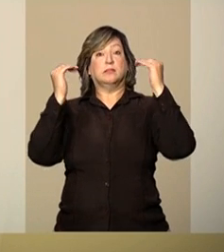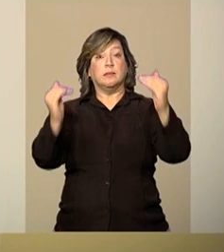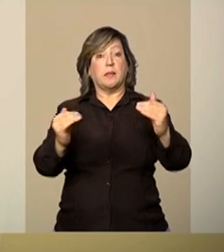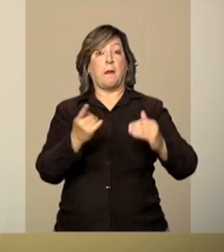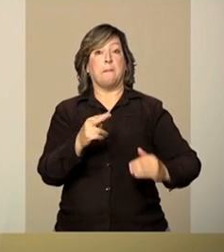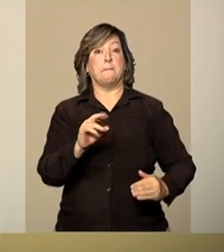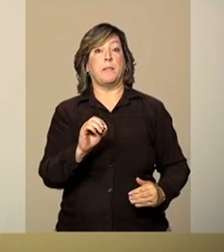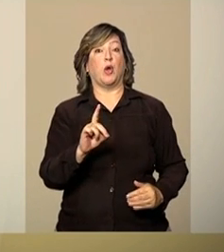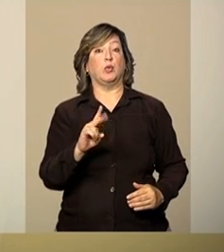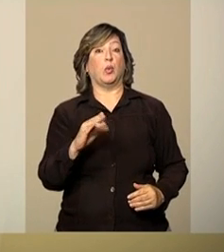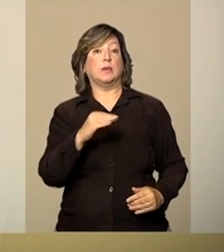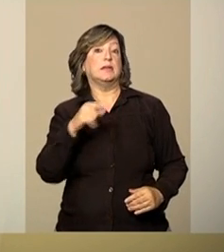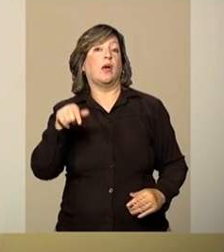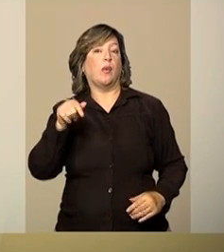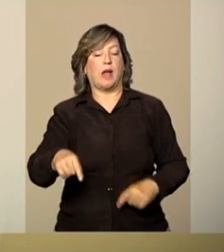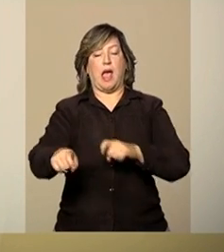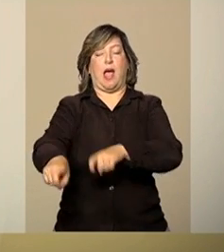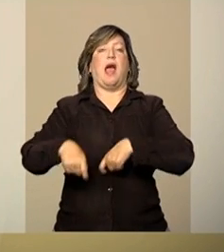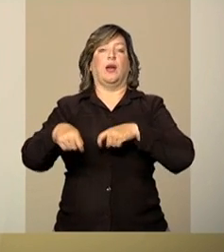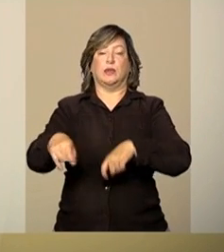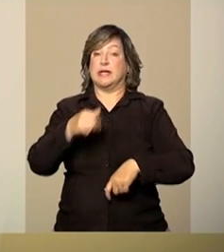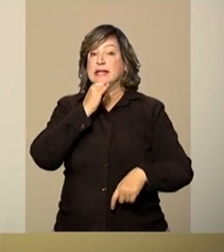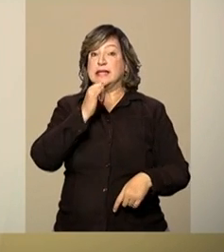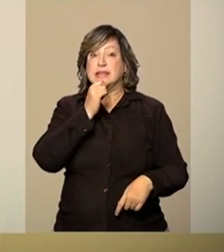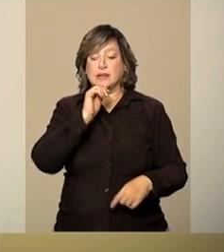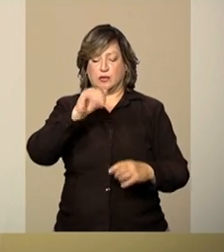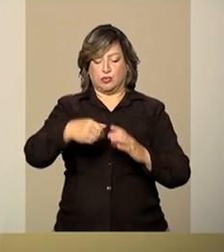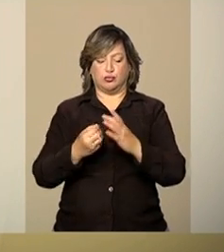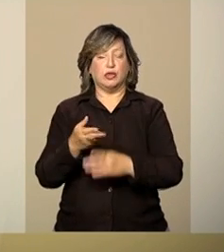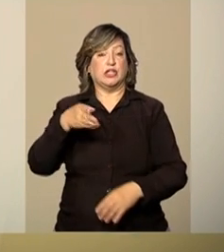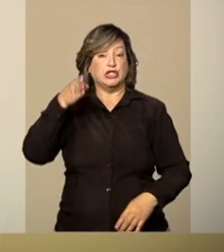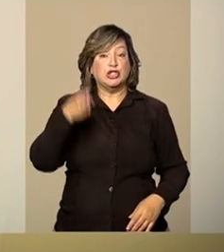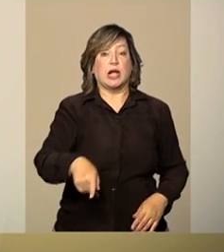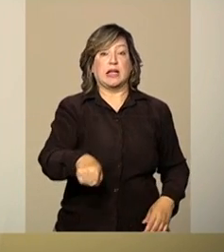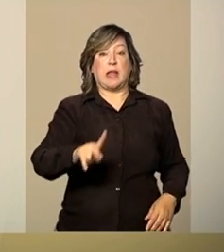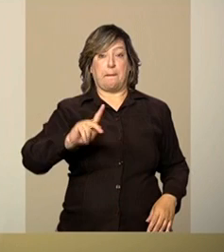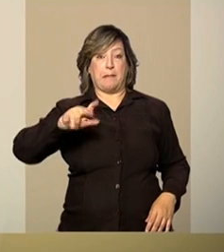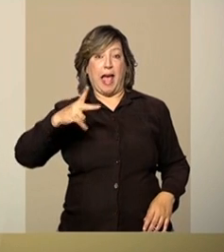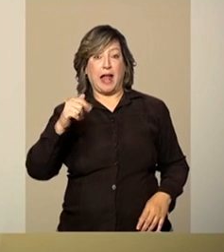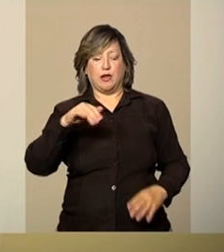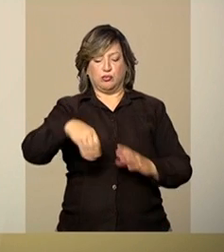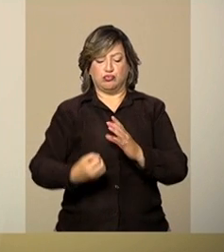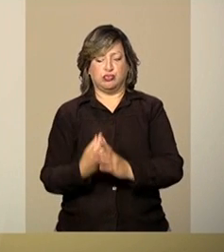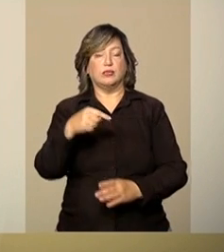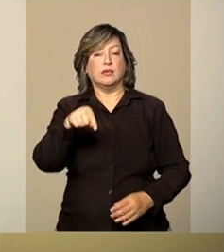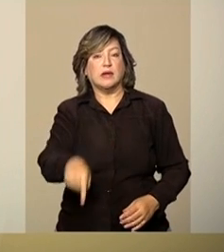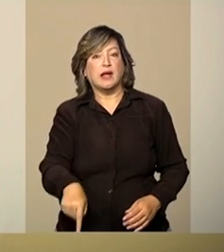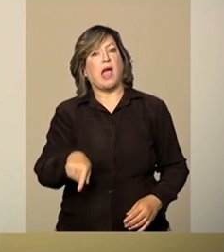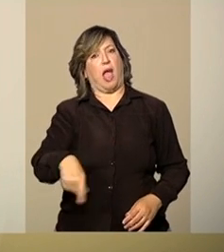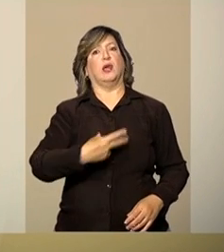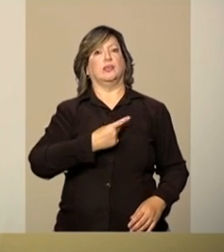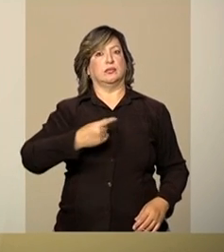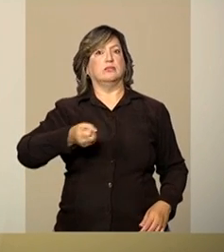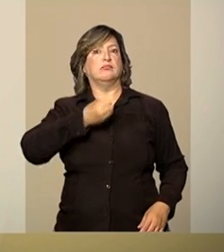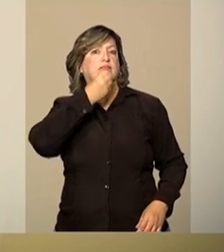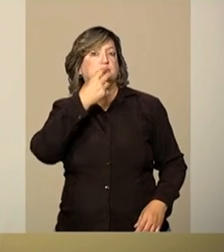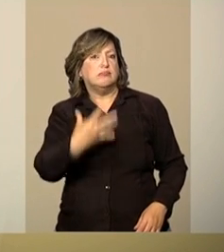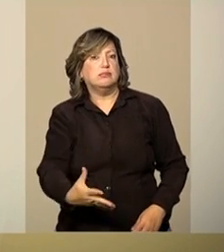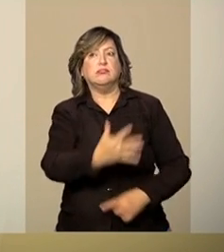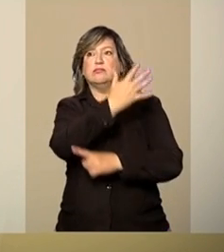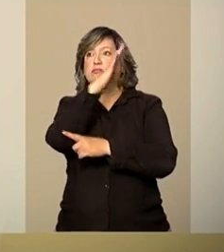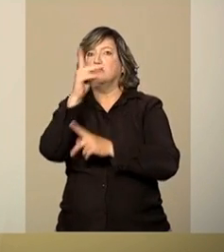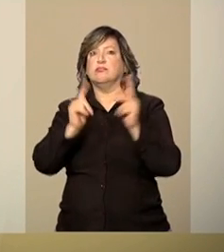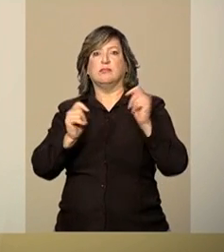agricultura por exemplo Luciano o plantio direto na palha não só é mais sustentável mas também muito